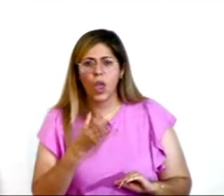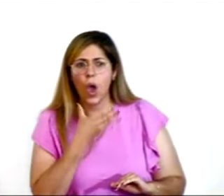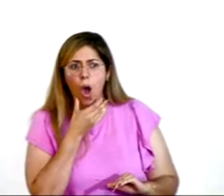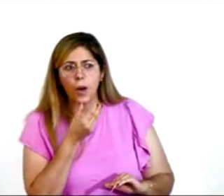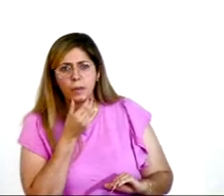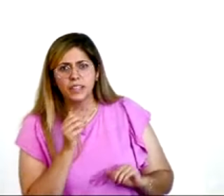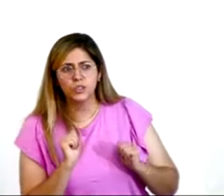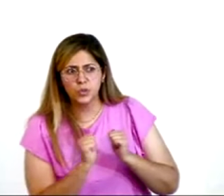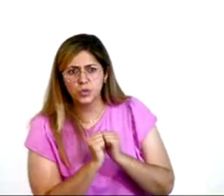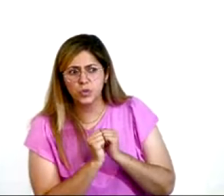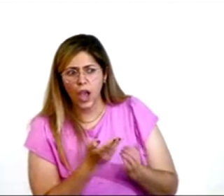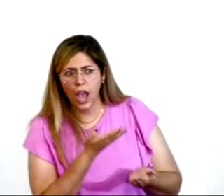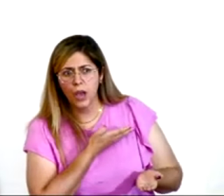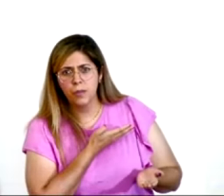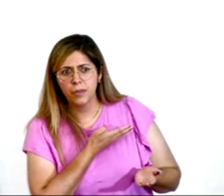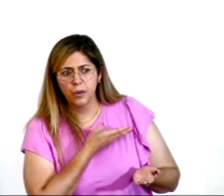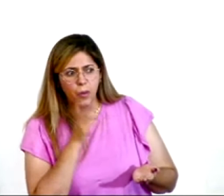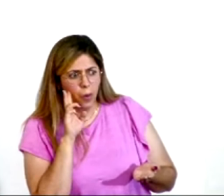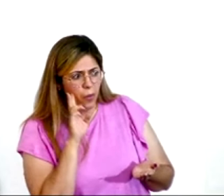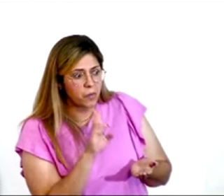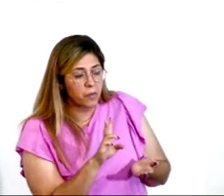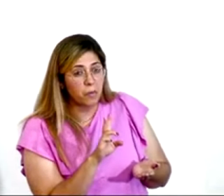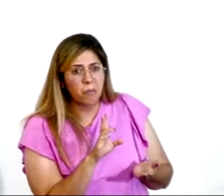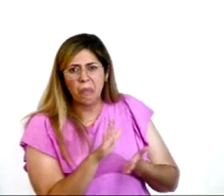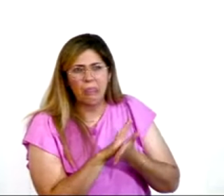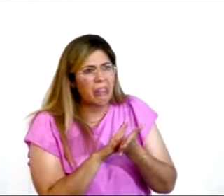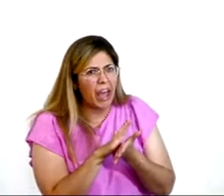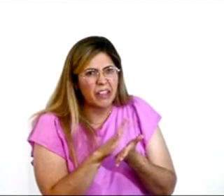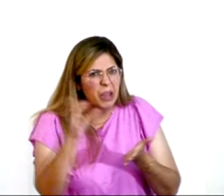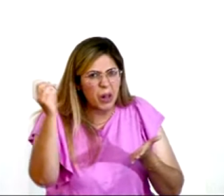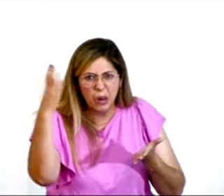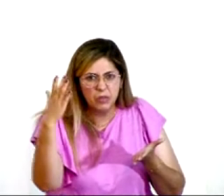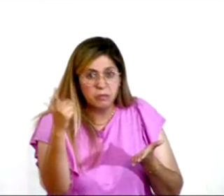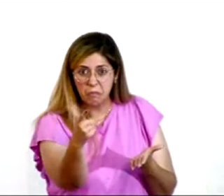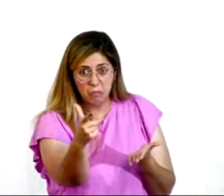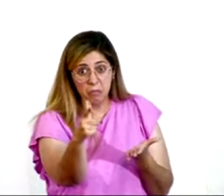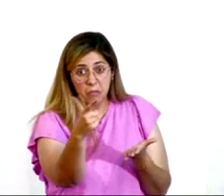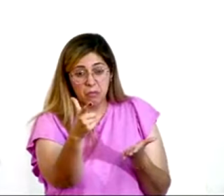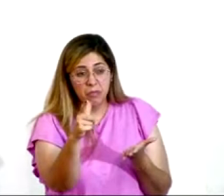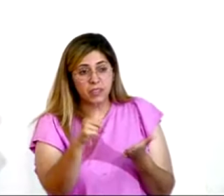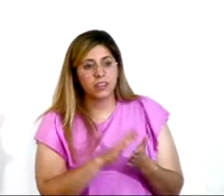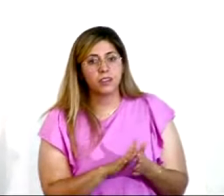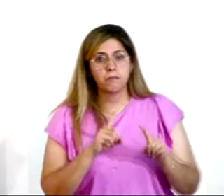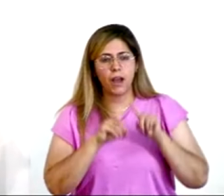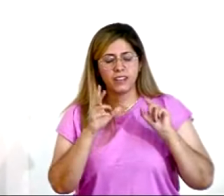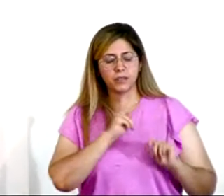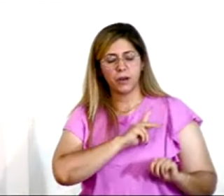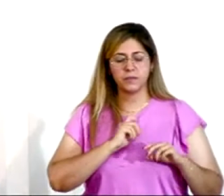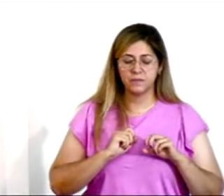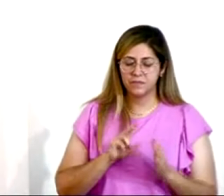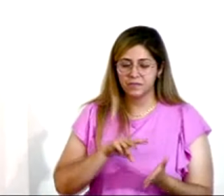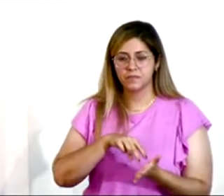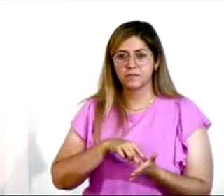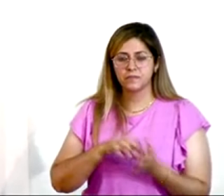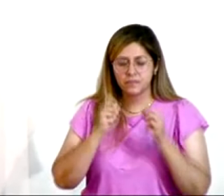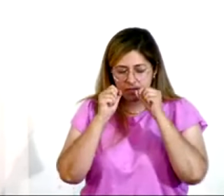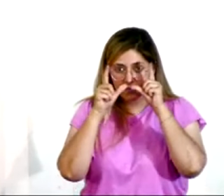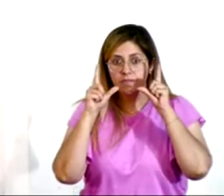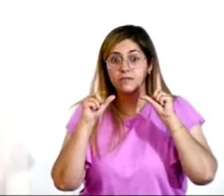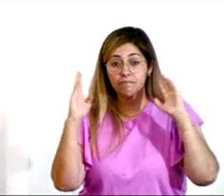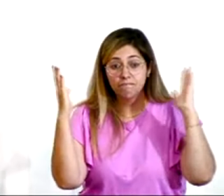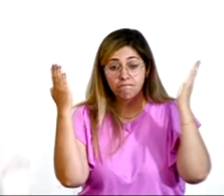vendo, contudo, ninguém. Então se levantou Saulo da terra e, abrindo os olhos, nada podia ver. E guiando-o pela